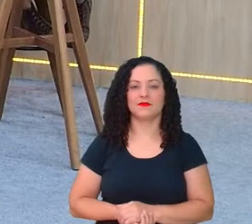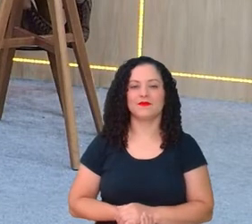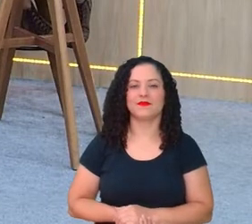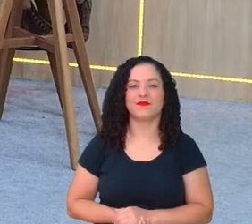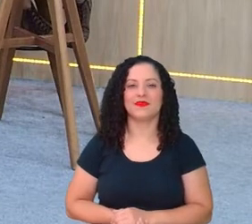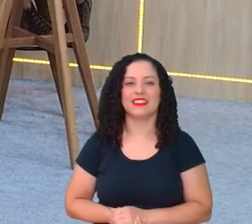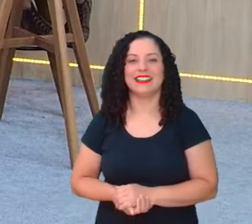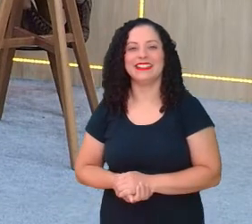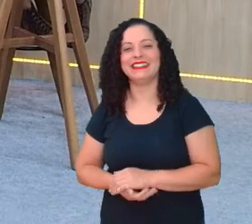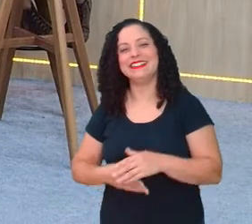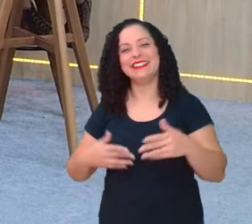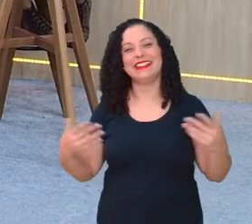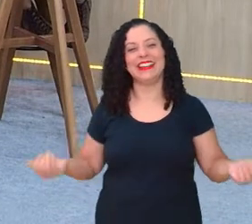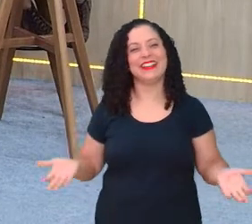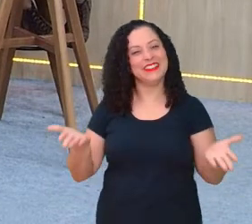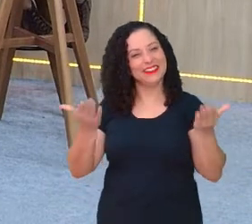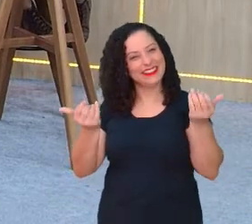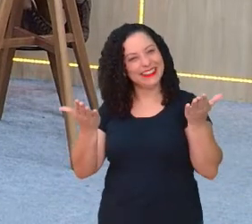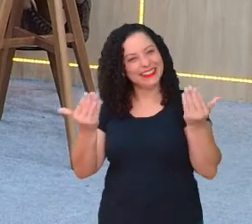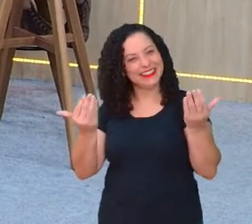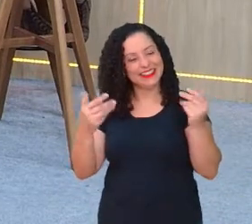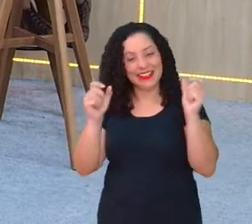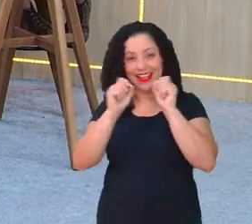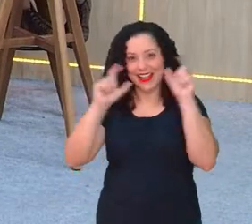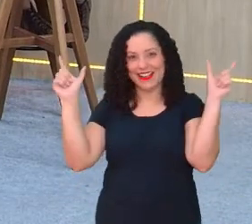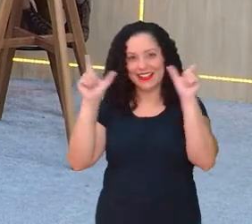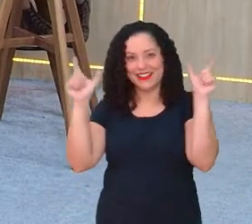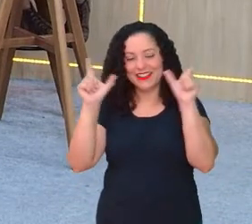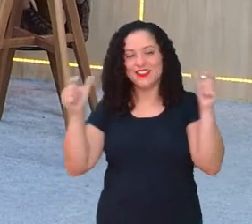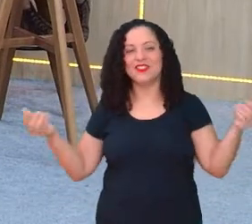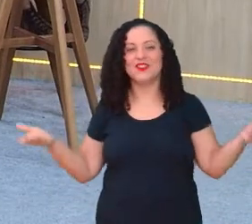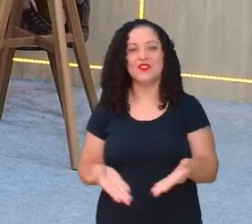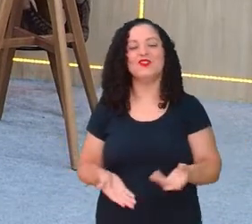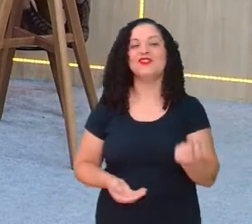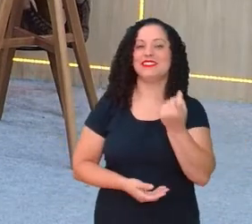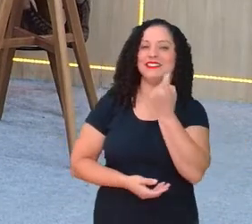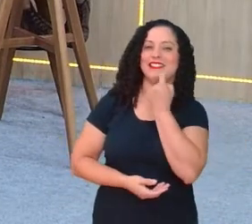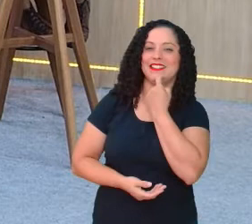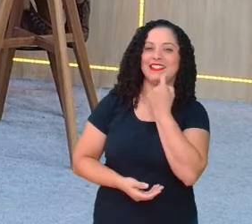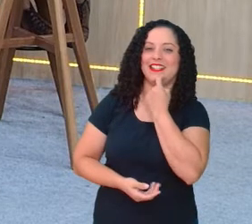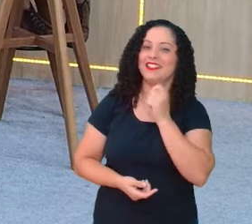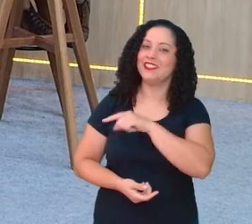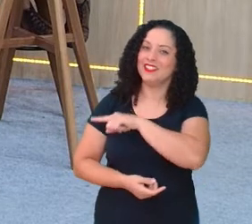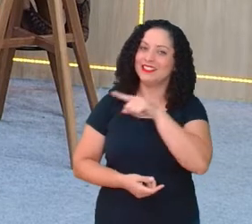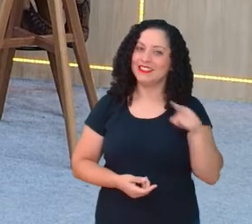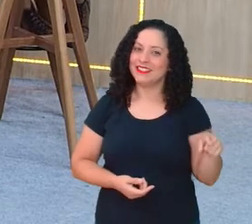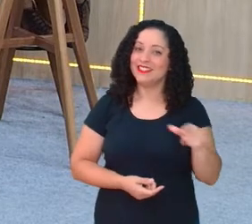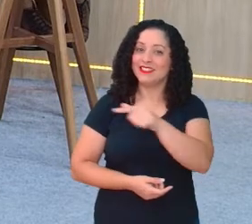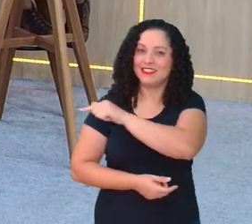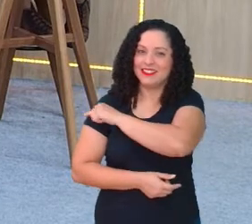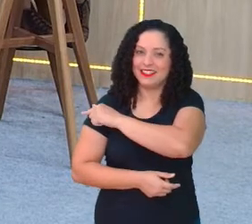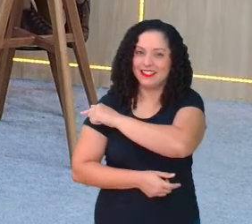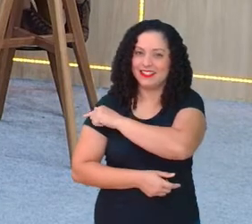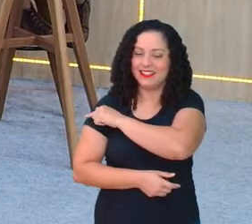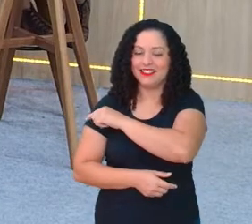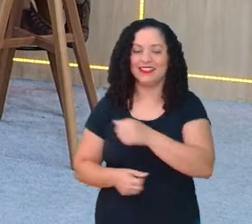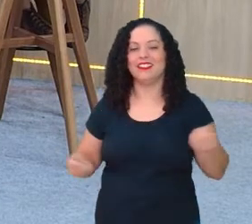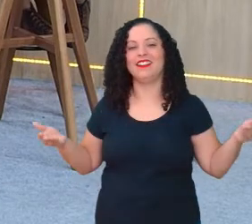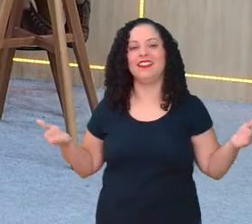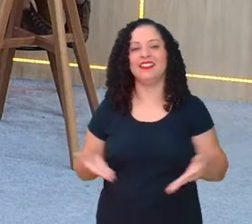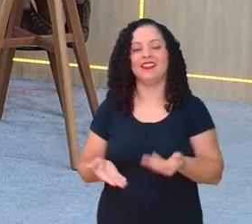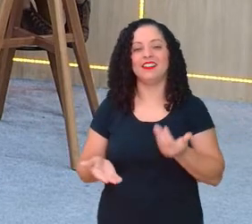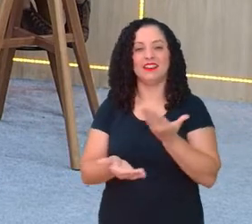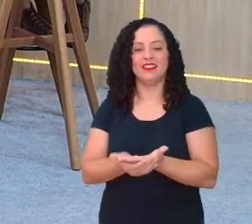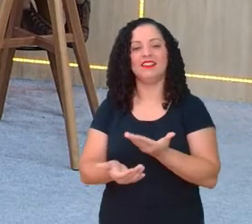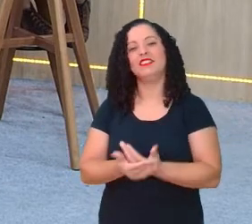Bora, Juninho! Acorda! Sexta-feira aí, 7º ano, a gente vai para mais uma